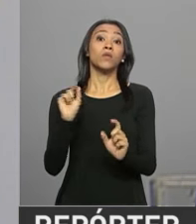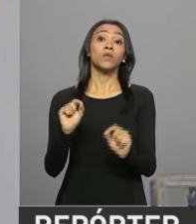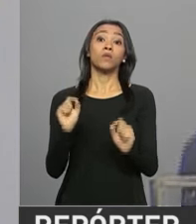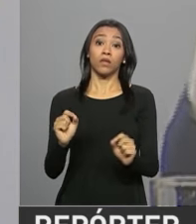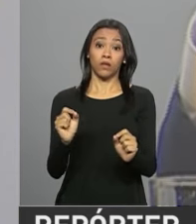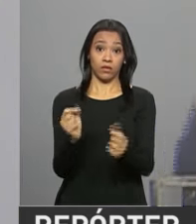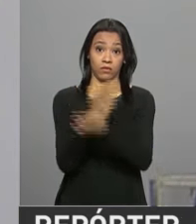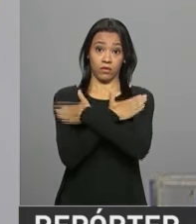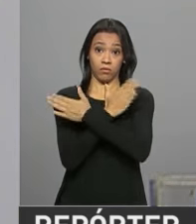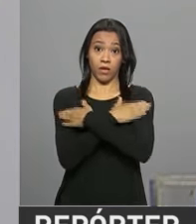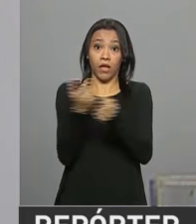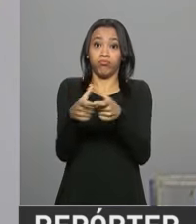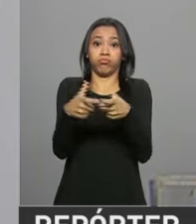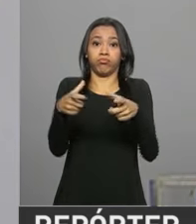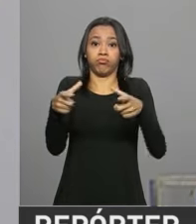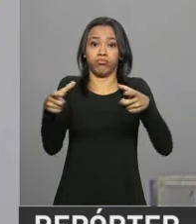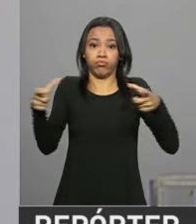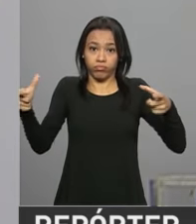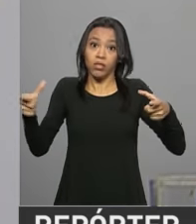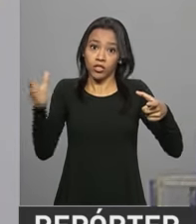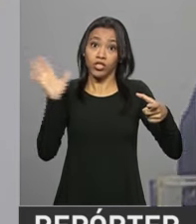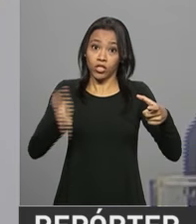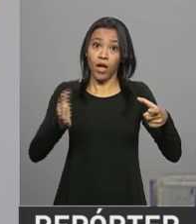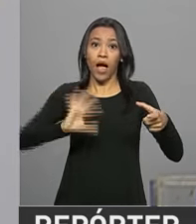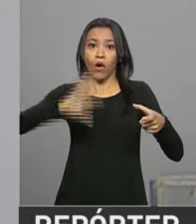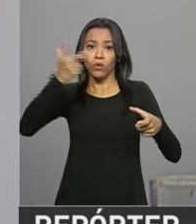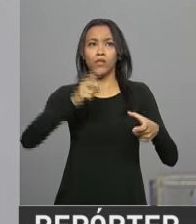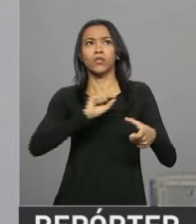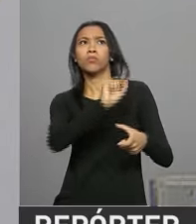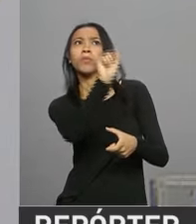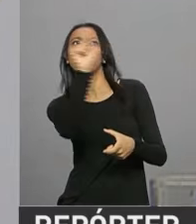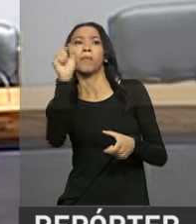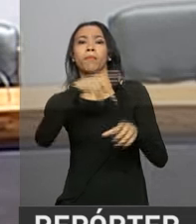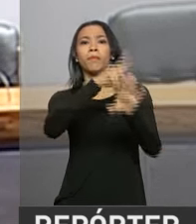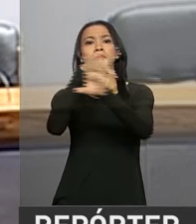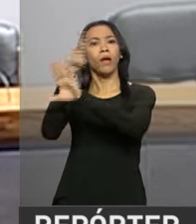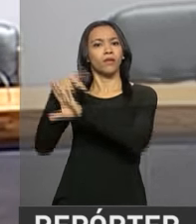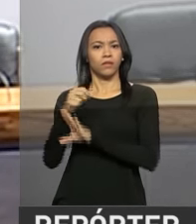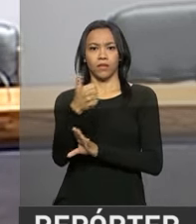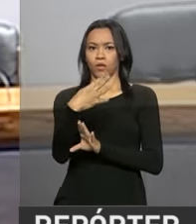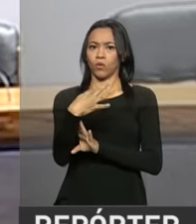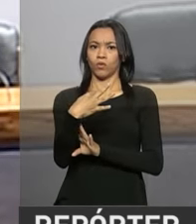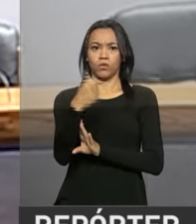chegue a 14% ou, como já aconteceu em outros países, até a mais do que isso.